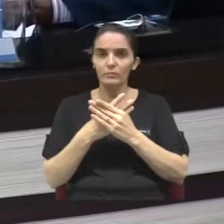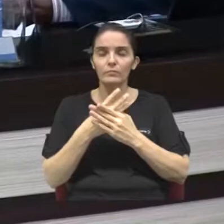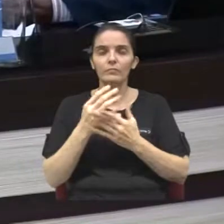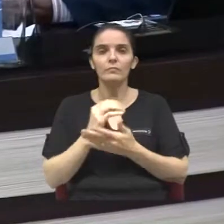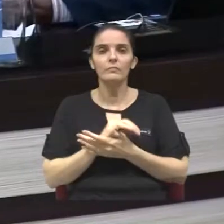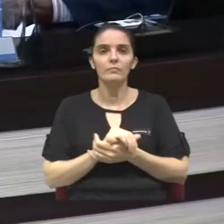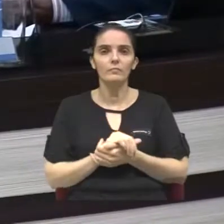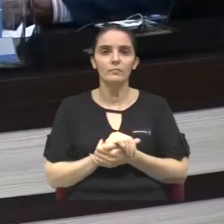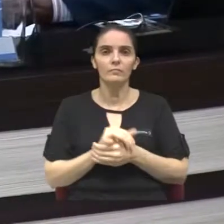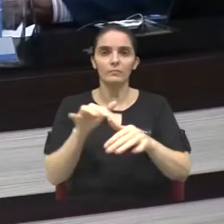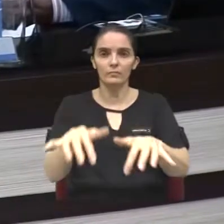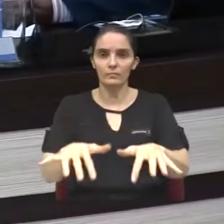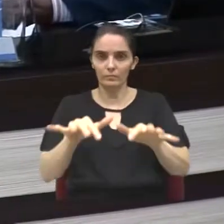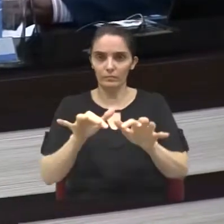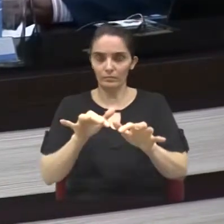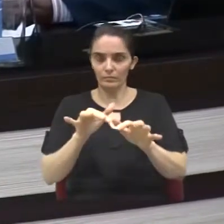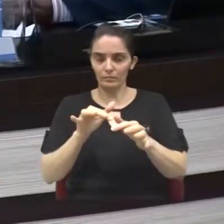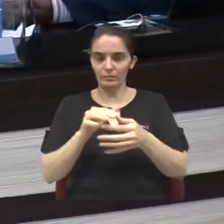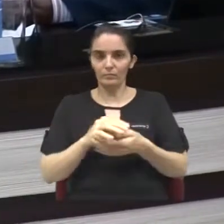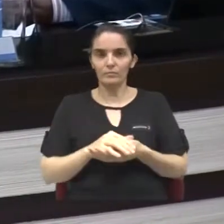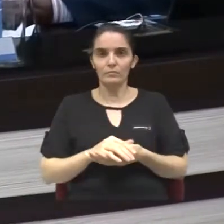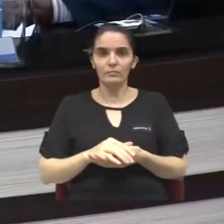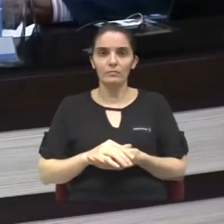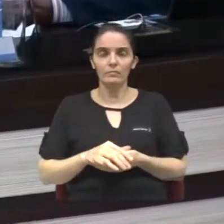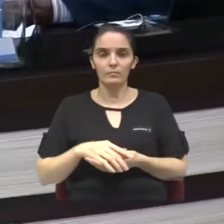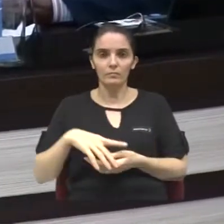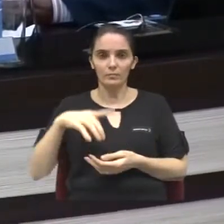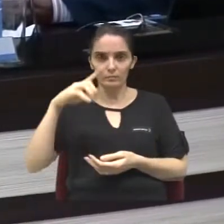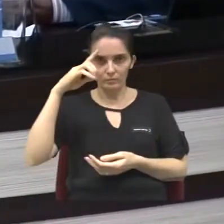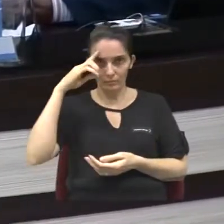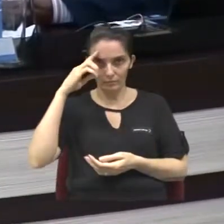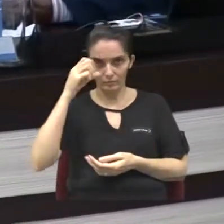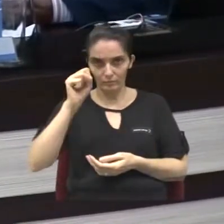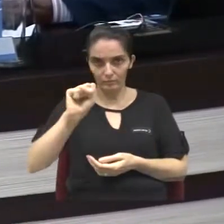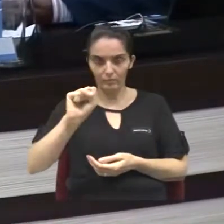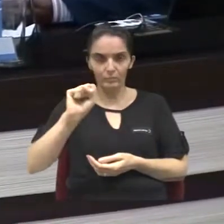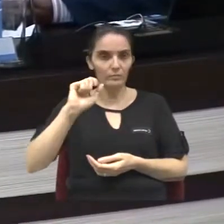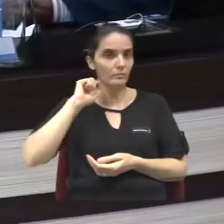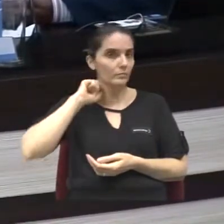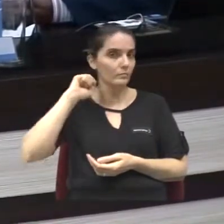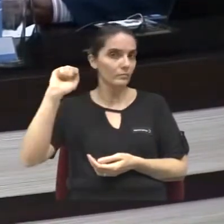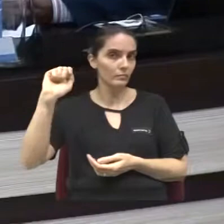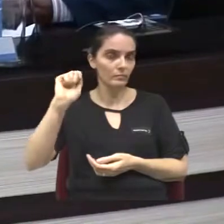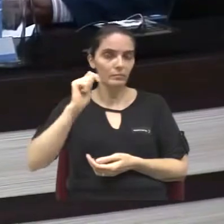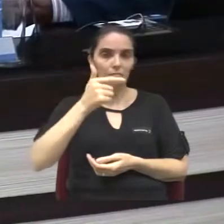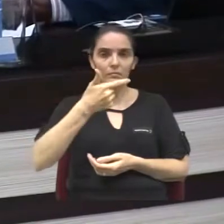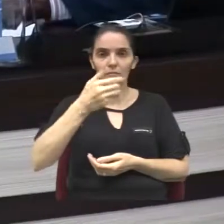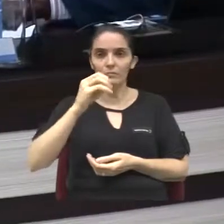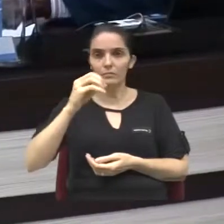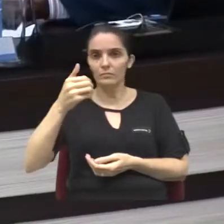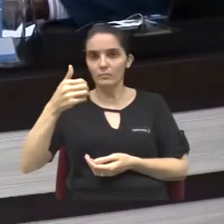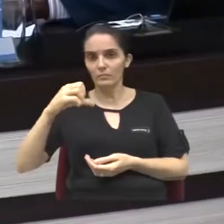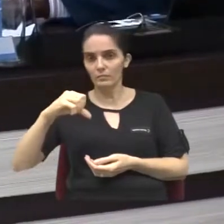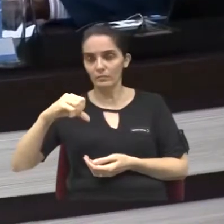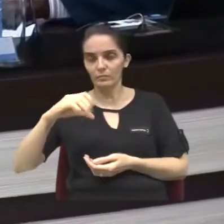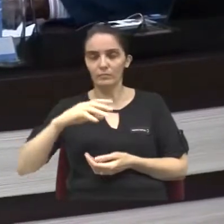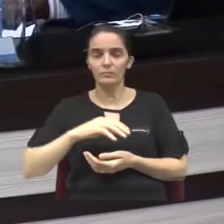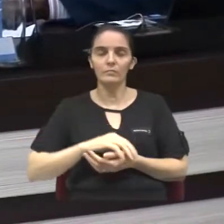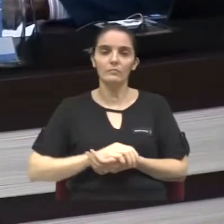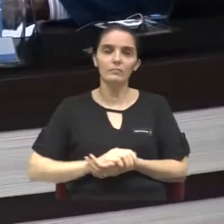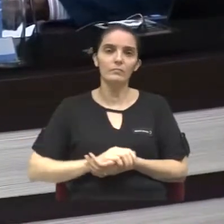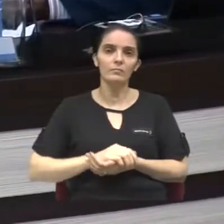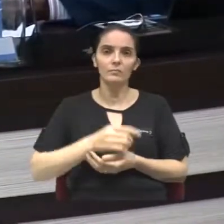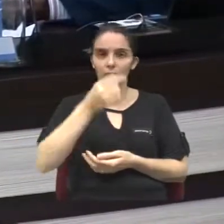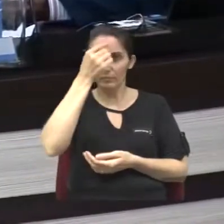Limeira. Plenário vereador Vitório Bortolã, aos 8 dias do mês de abril do ano de 2019.